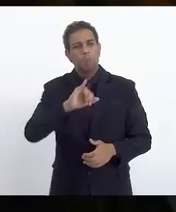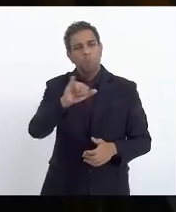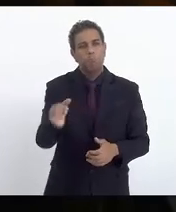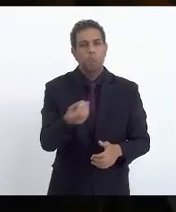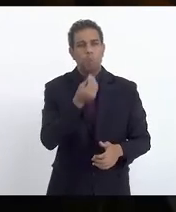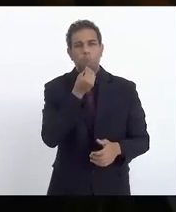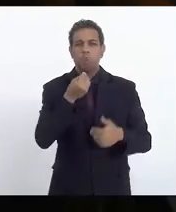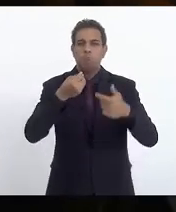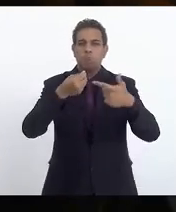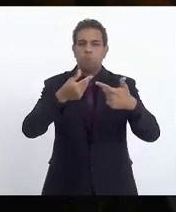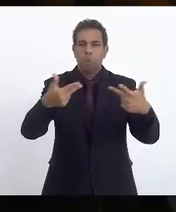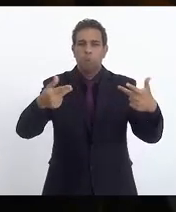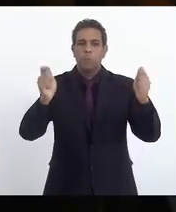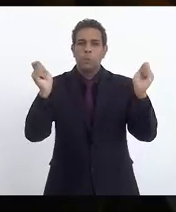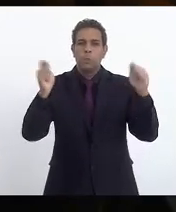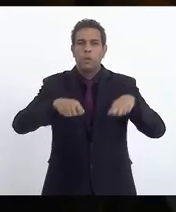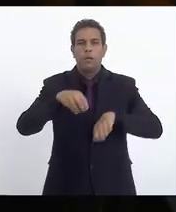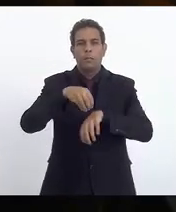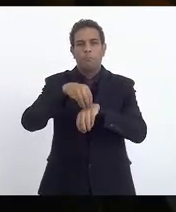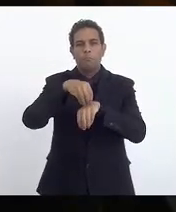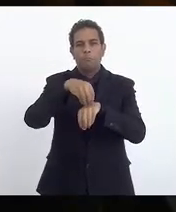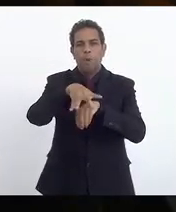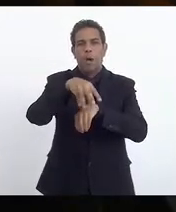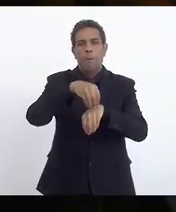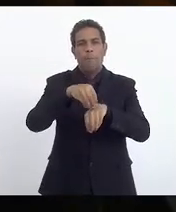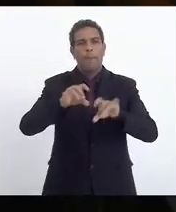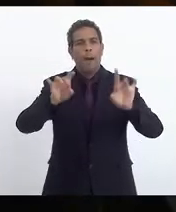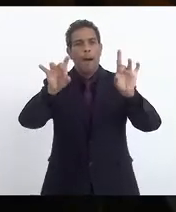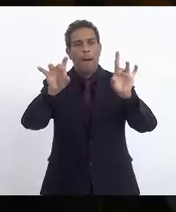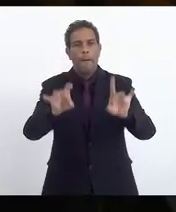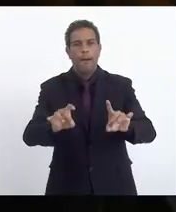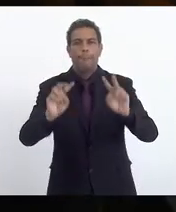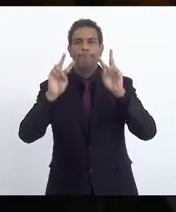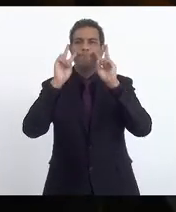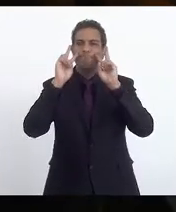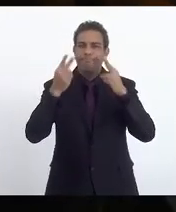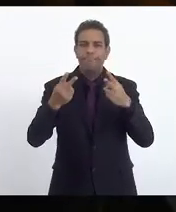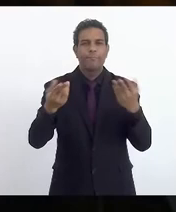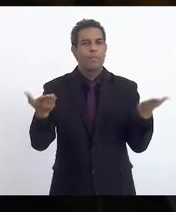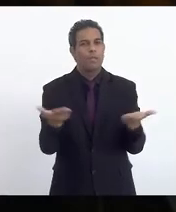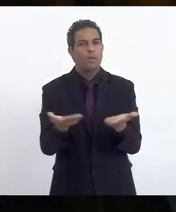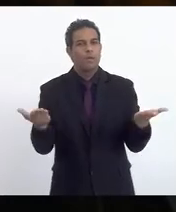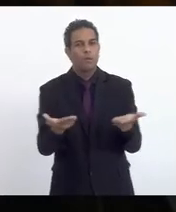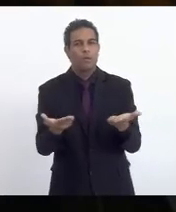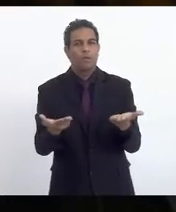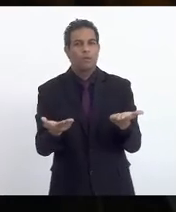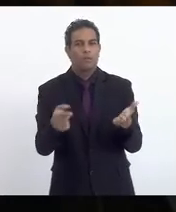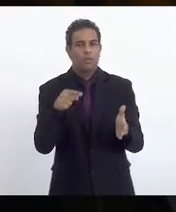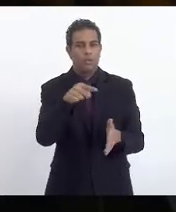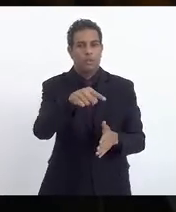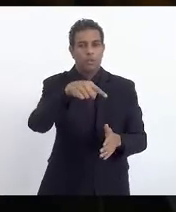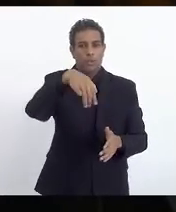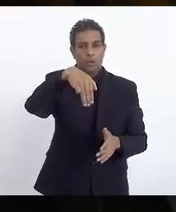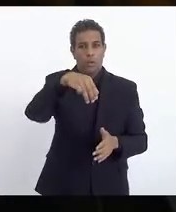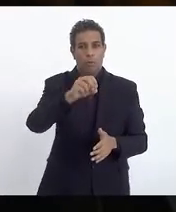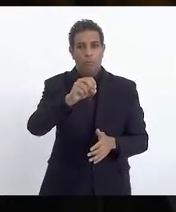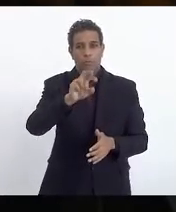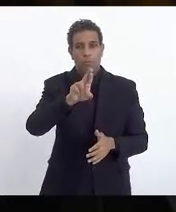aproveitar aqui para fazer uma uma menção muito especial A Entidade morena